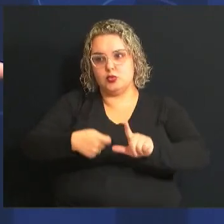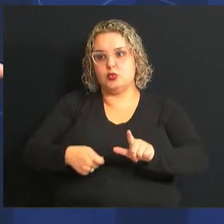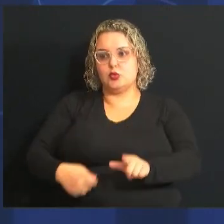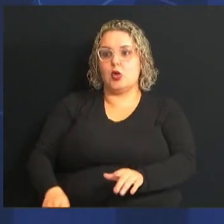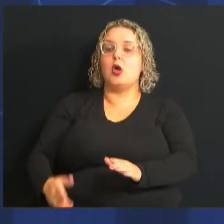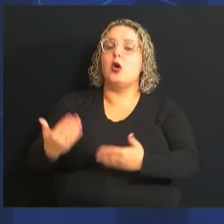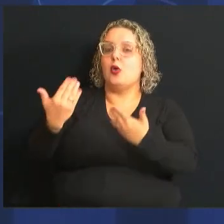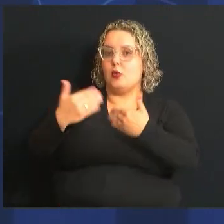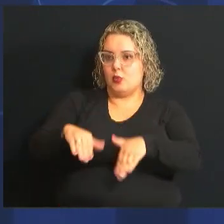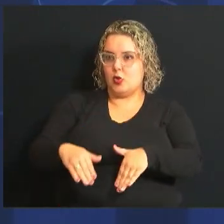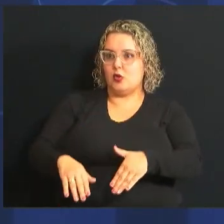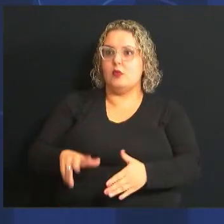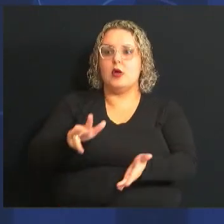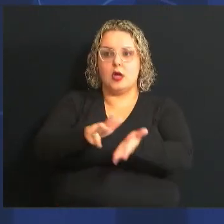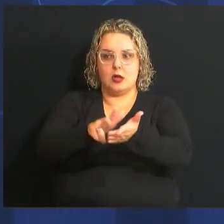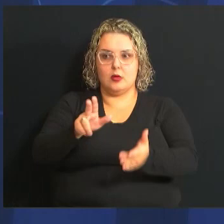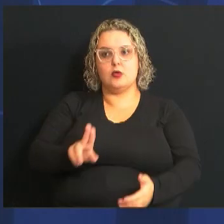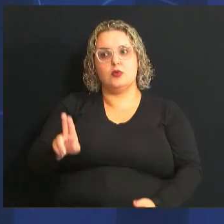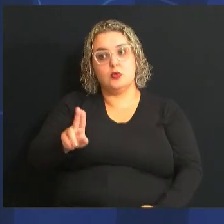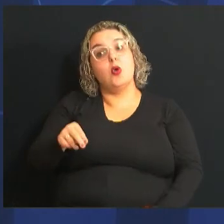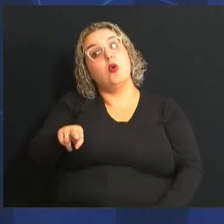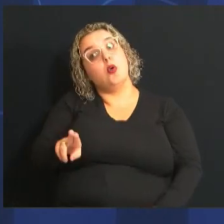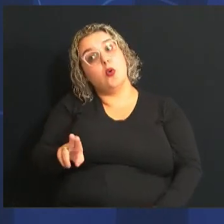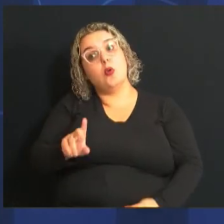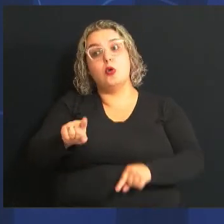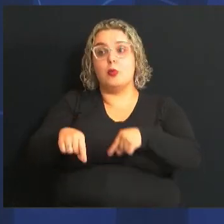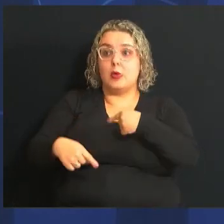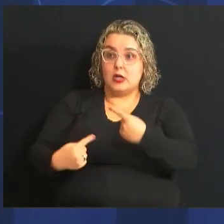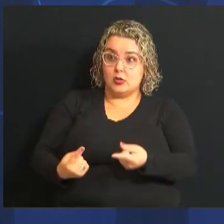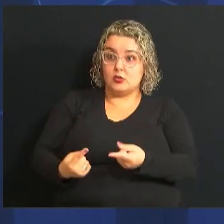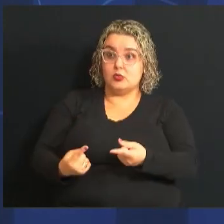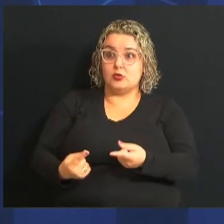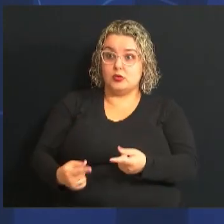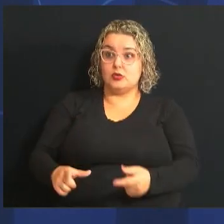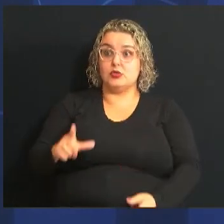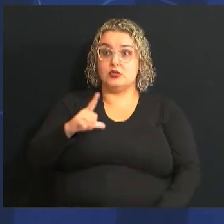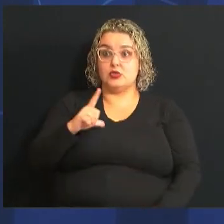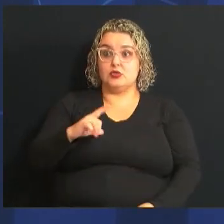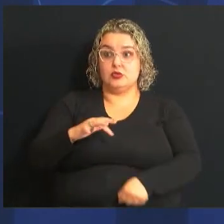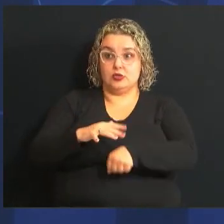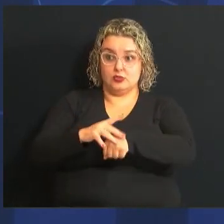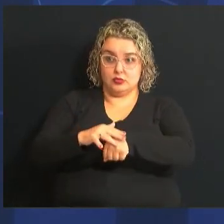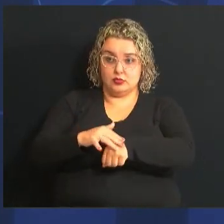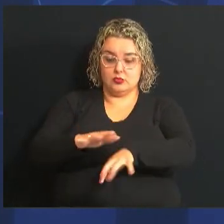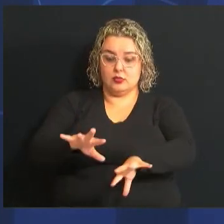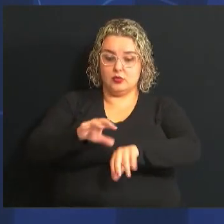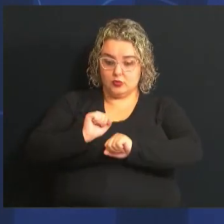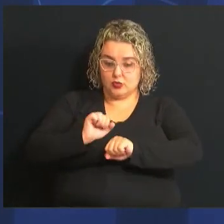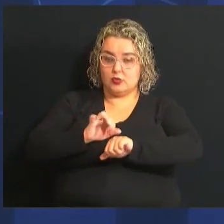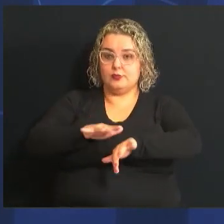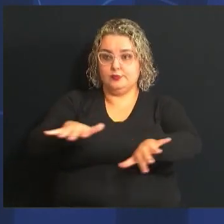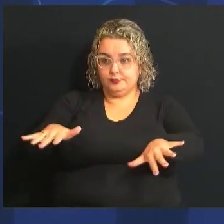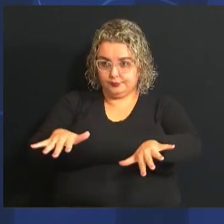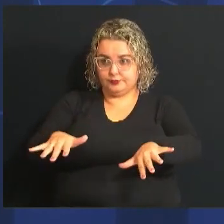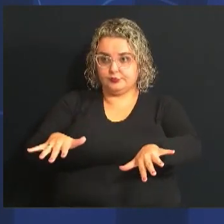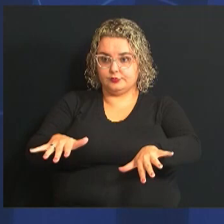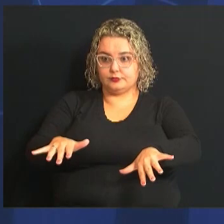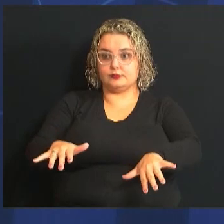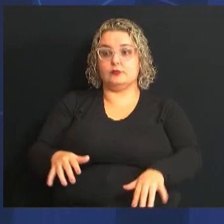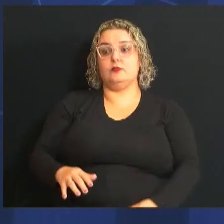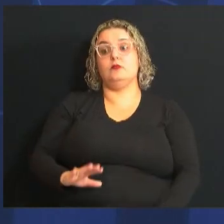foi aplicada, ou para aqueles que estavam acometidos por doenças infecto-contagiosas, desde que